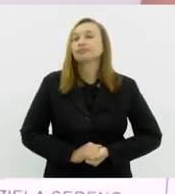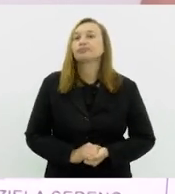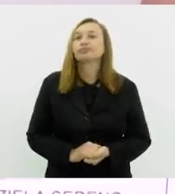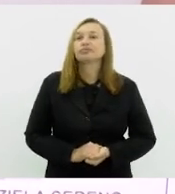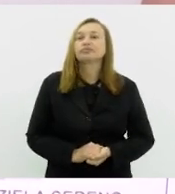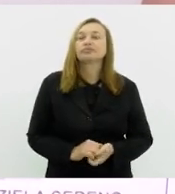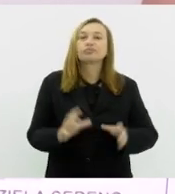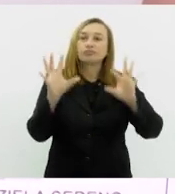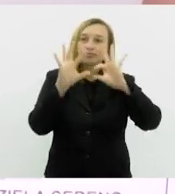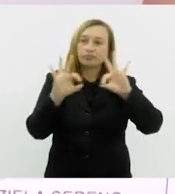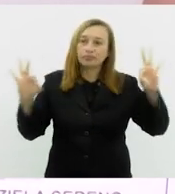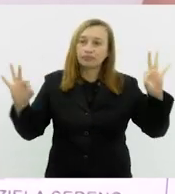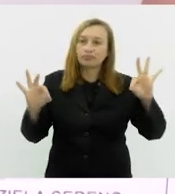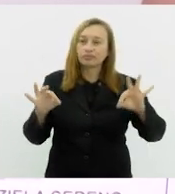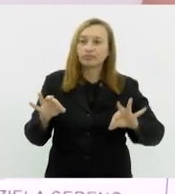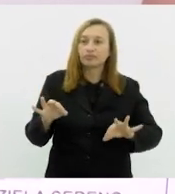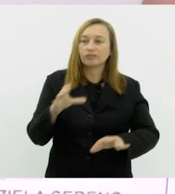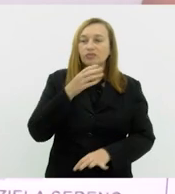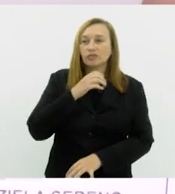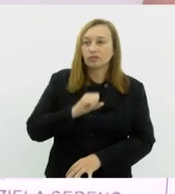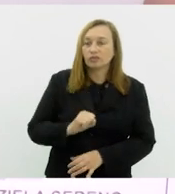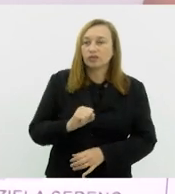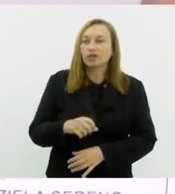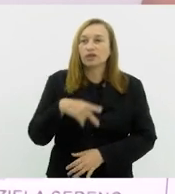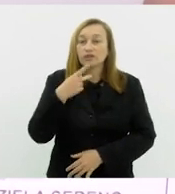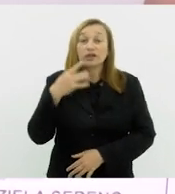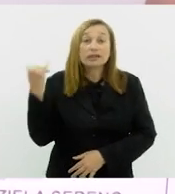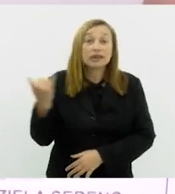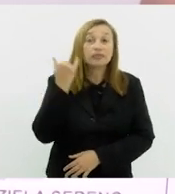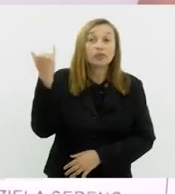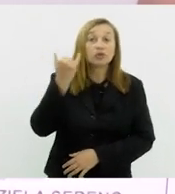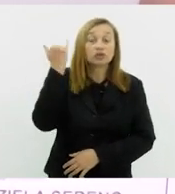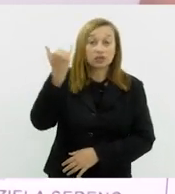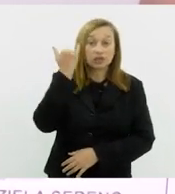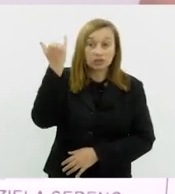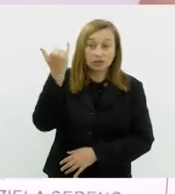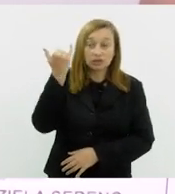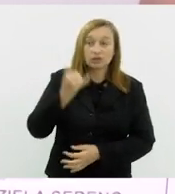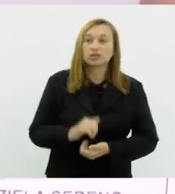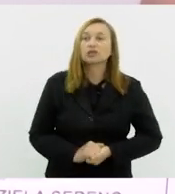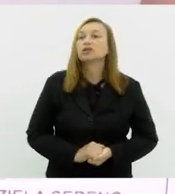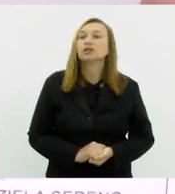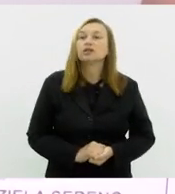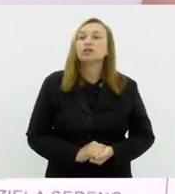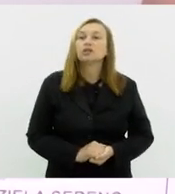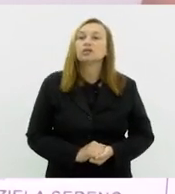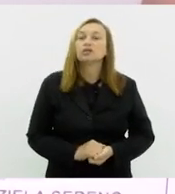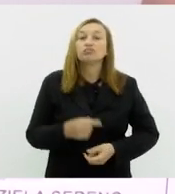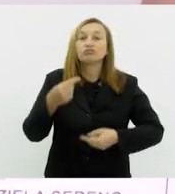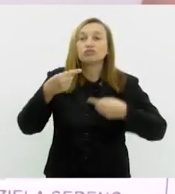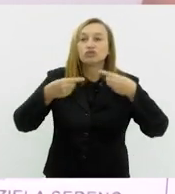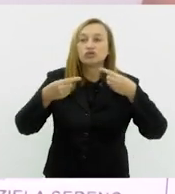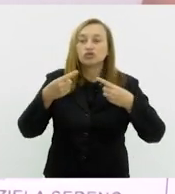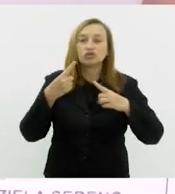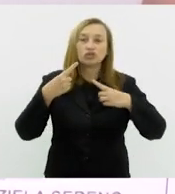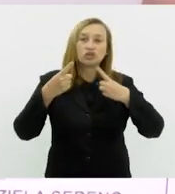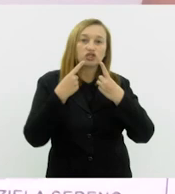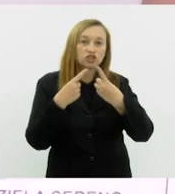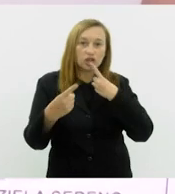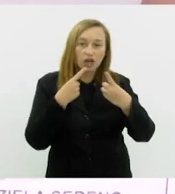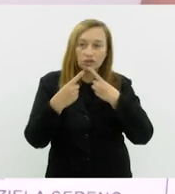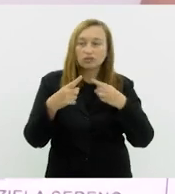com uma frase do Paulo Freire, que ele diz que é importante distinguir o que é diálogo e o que é